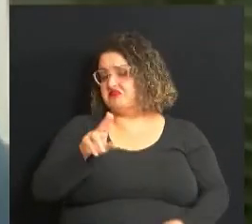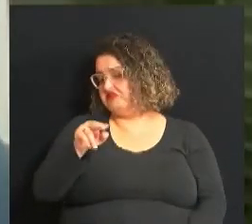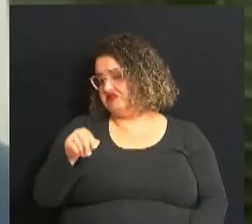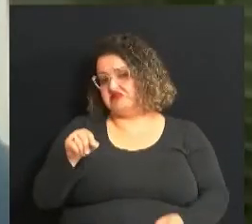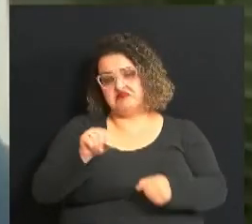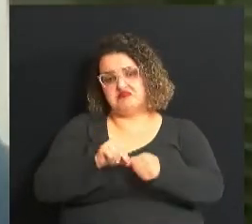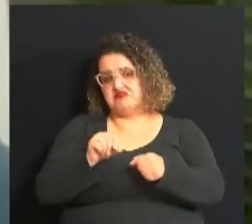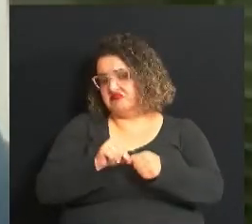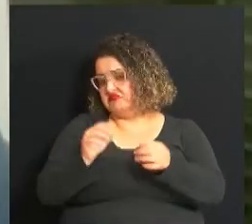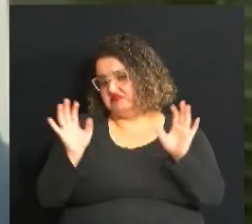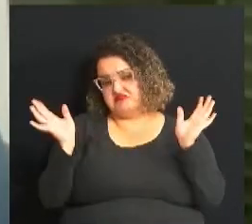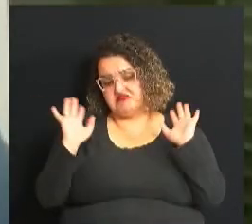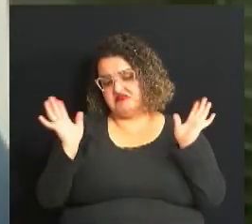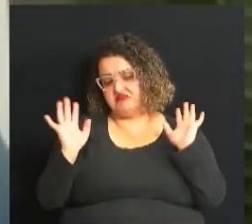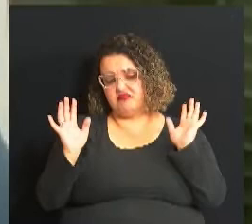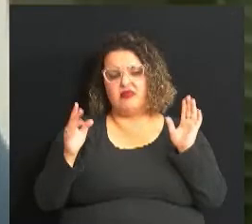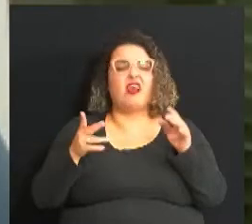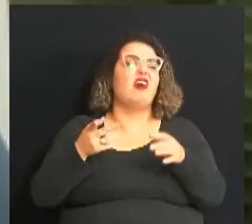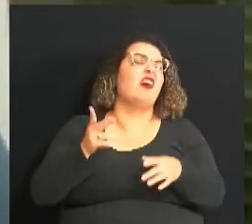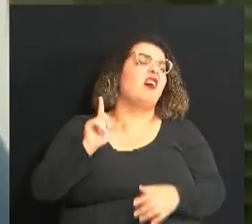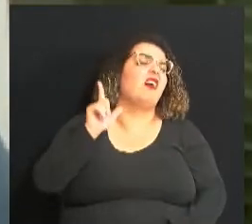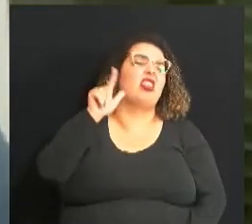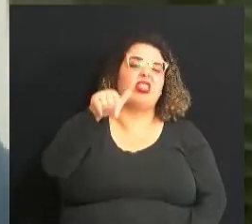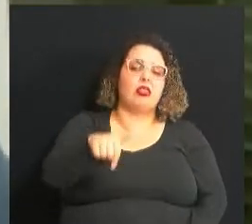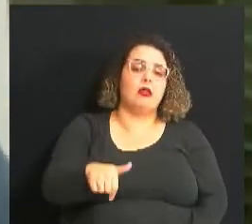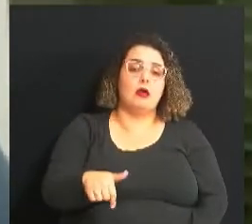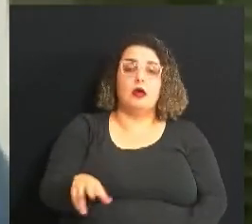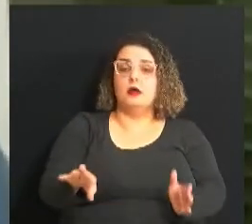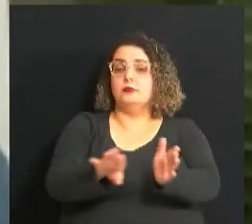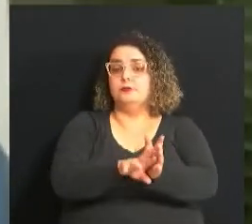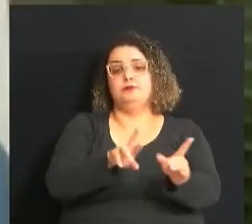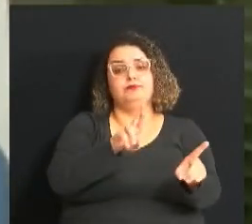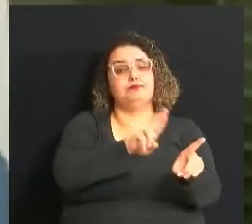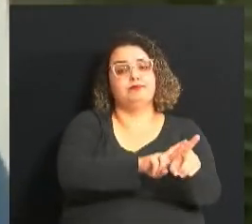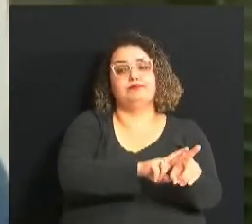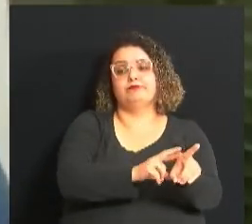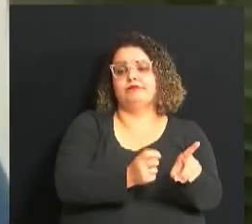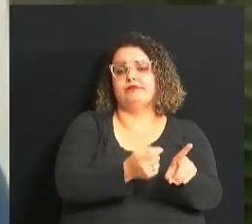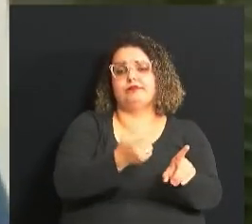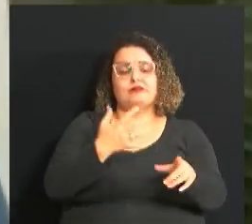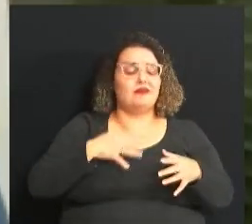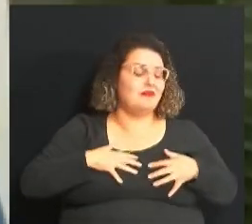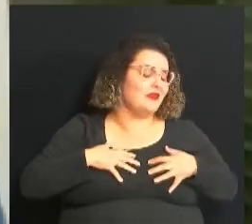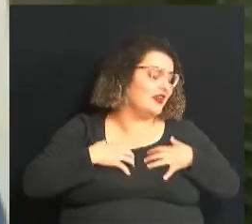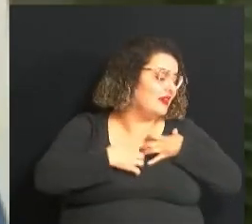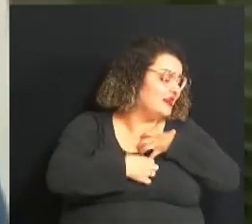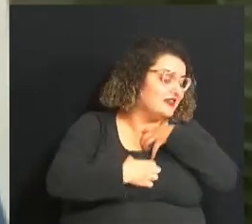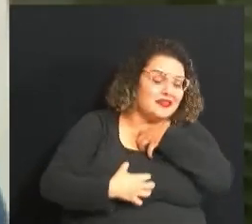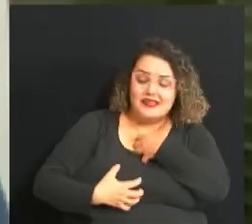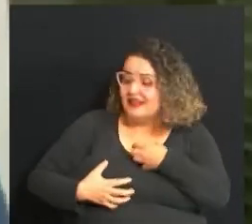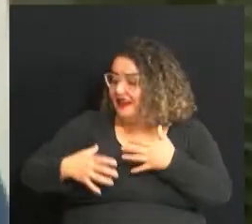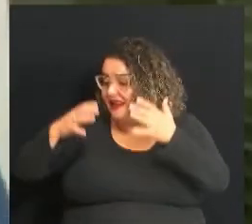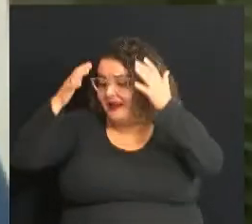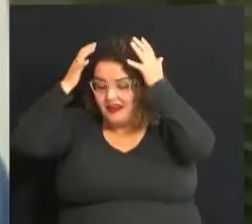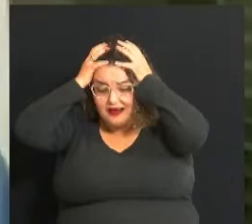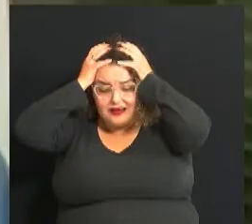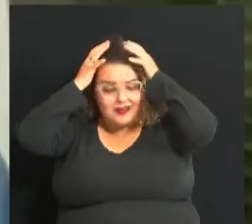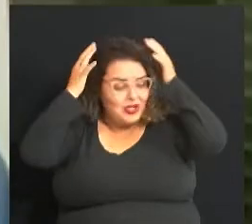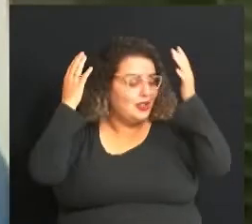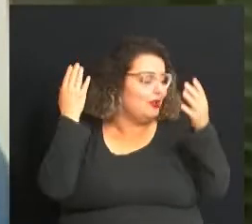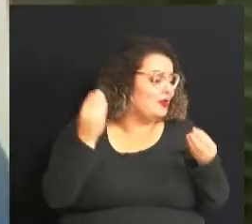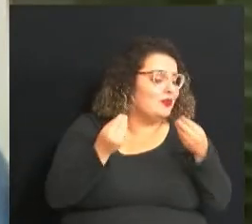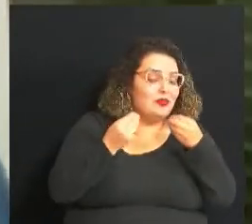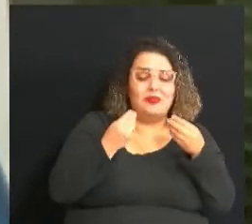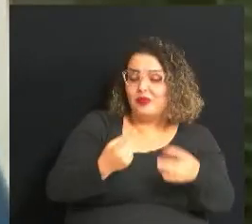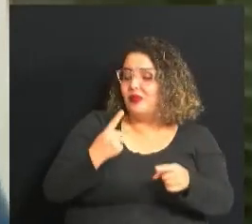deixaram muito tempo sem fazer e chegam lá com a doença avançada. Eles chegam amargurados, porque por que eles deixaram chegar naquele ponto,